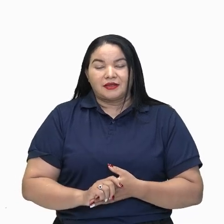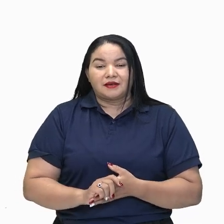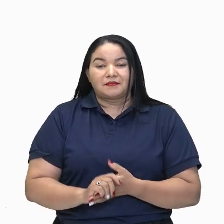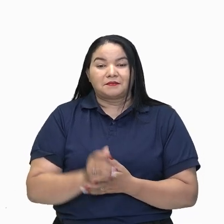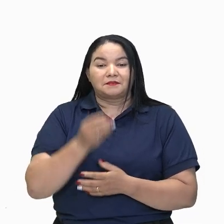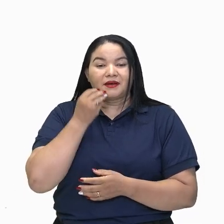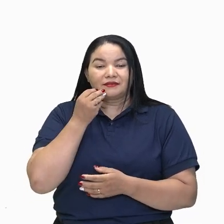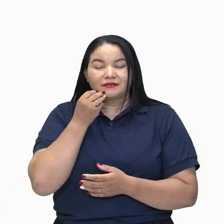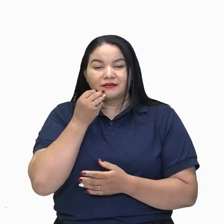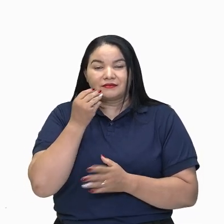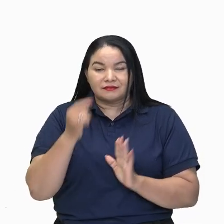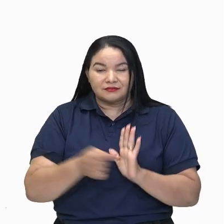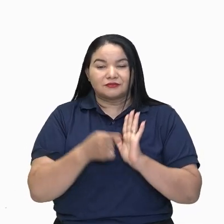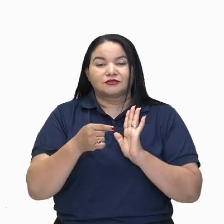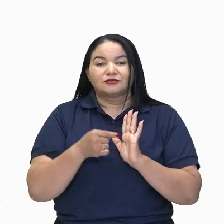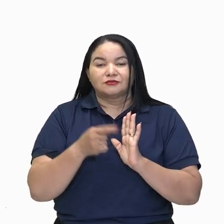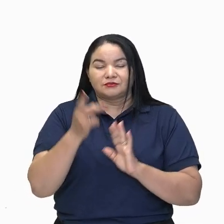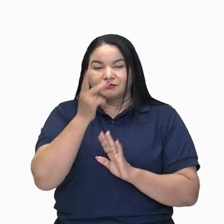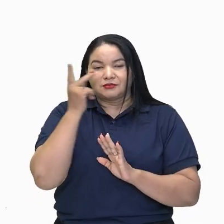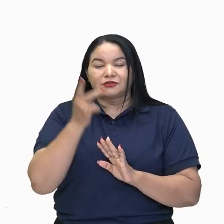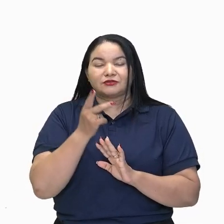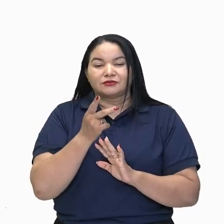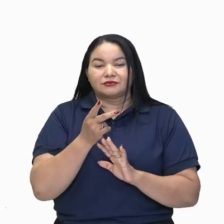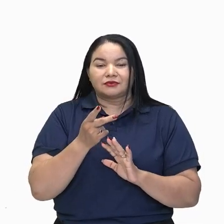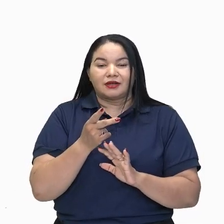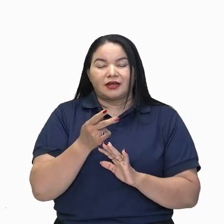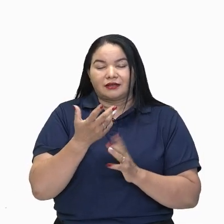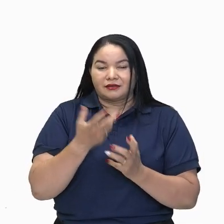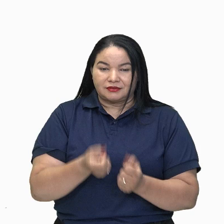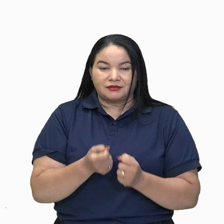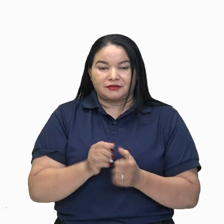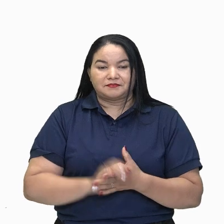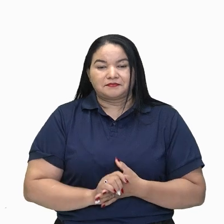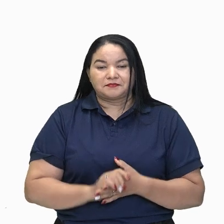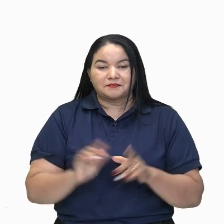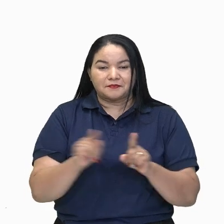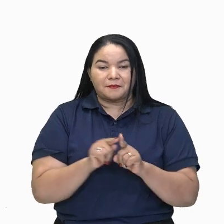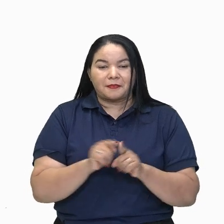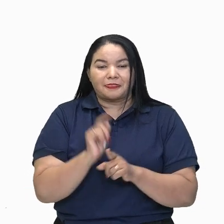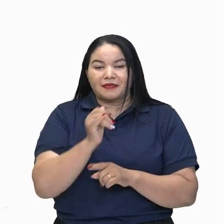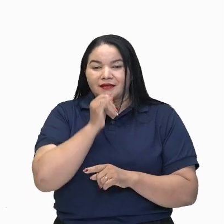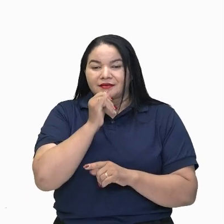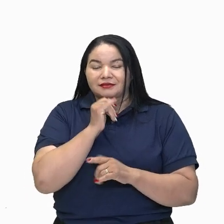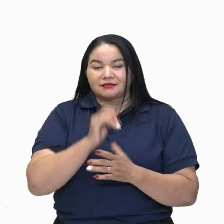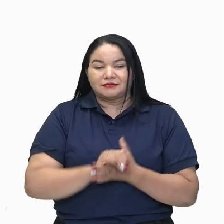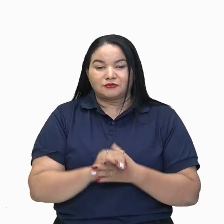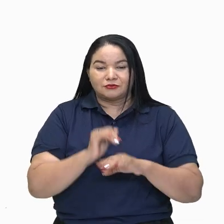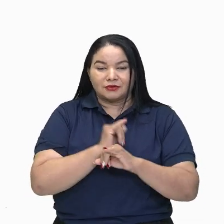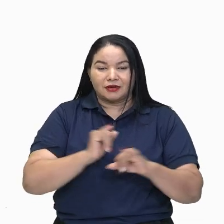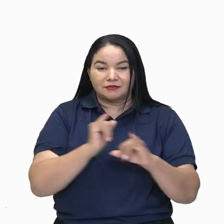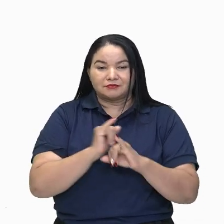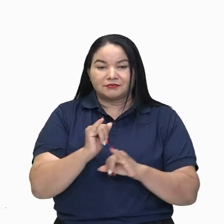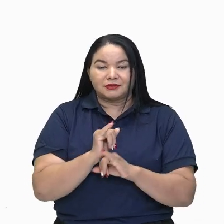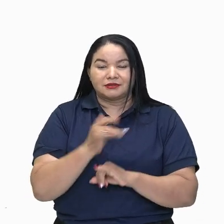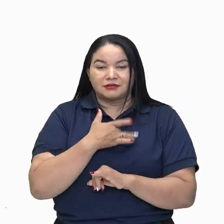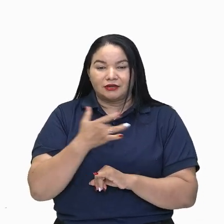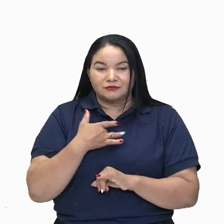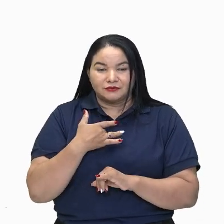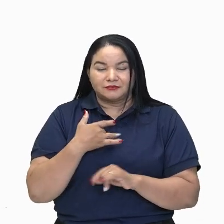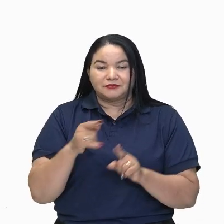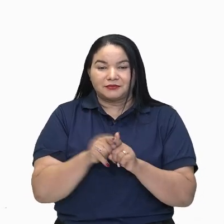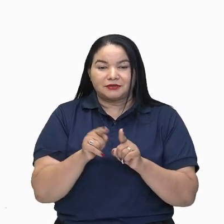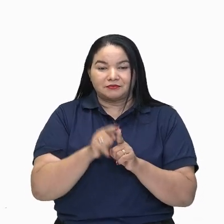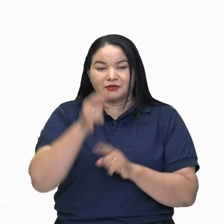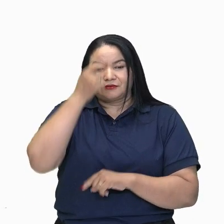tocar o indivíduo, o ser. E os exemplos, campanhas de saúde pública, campanhas de